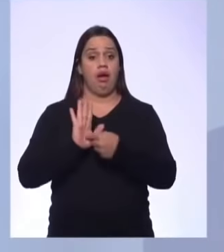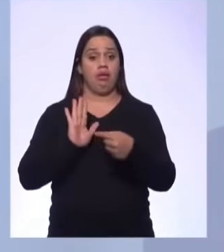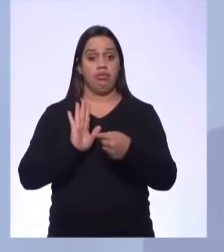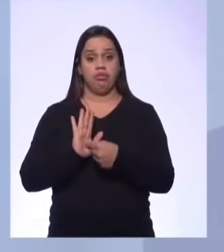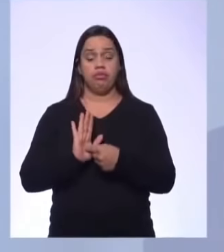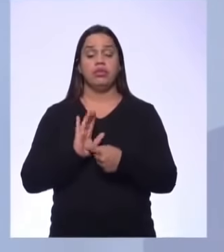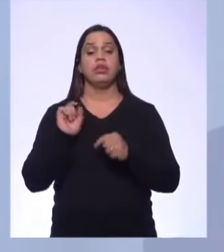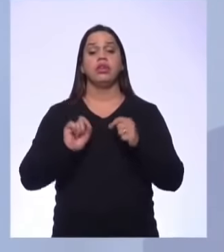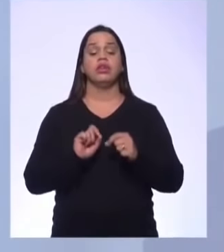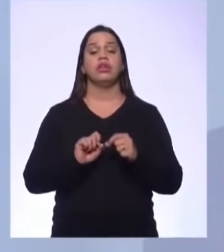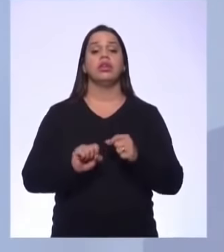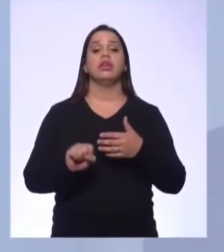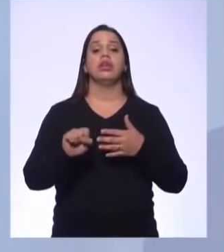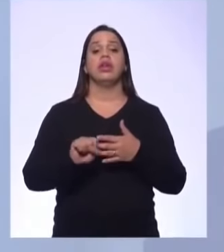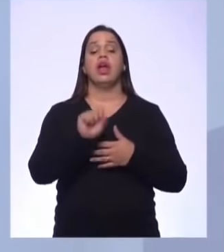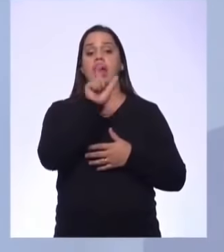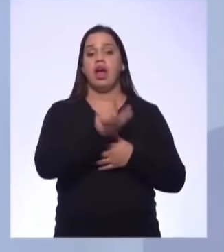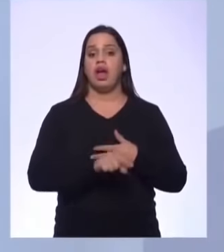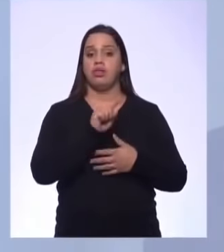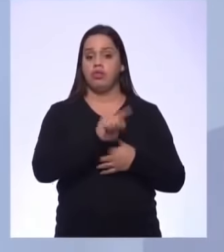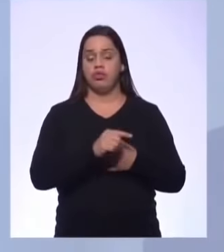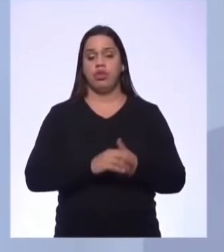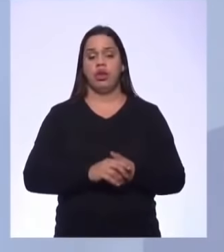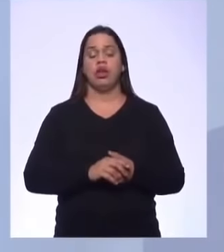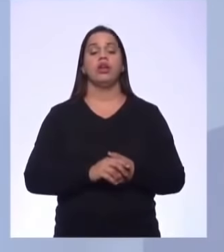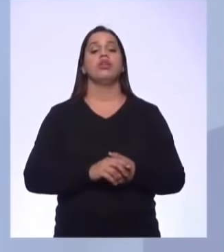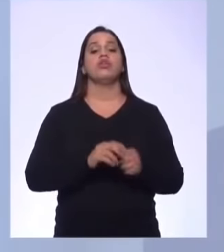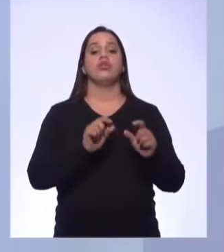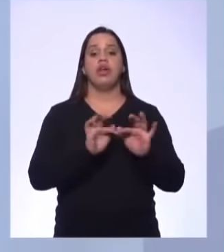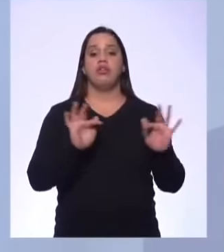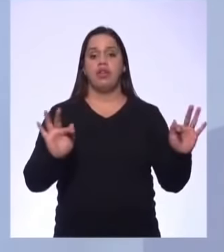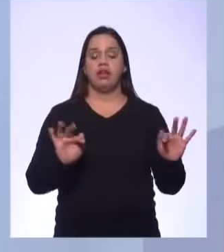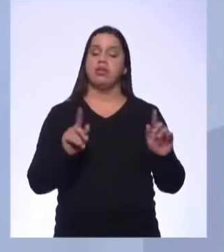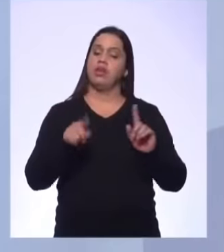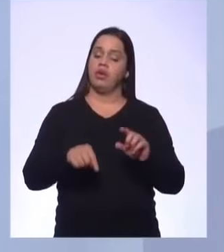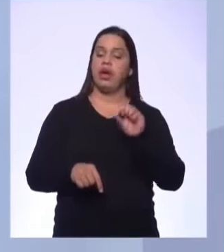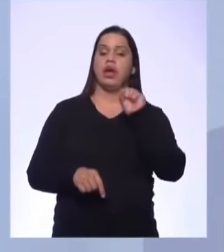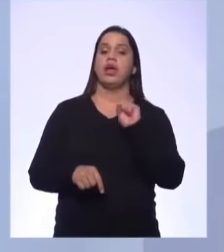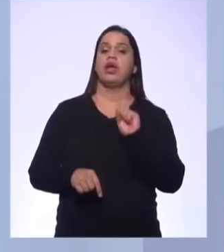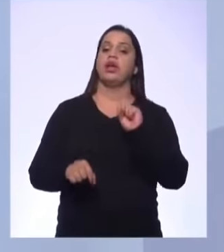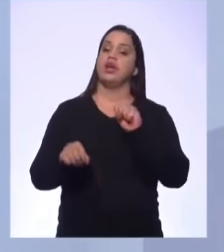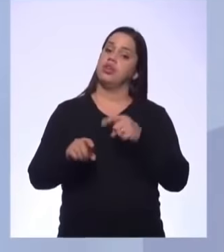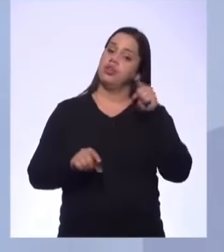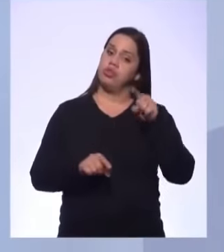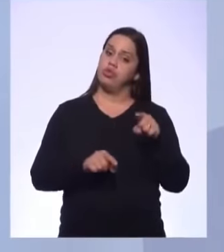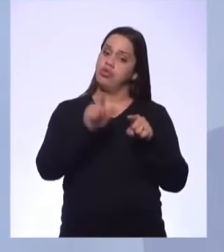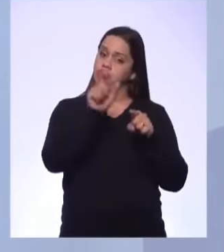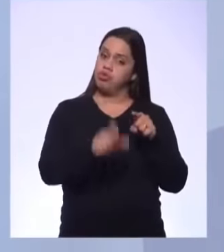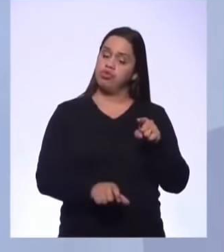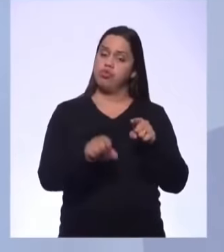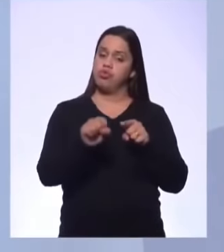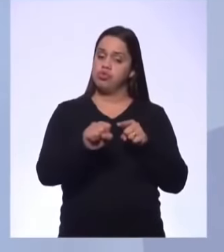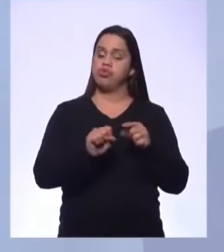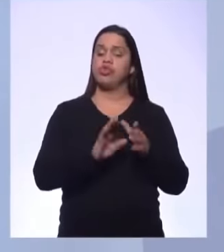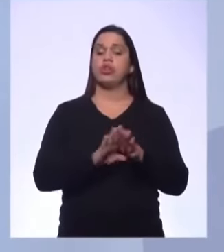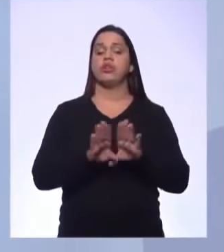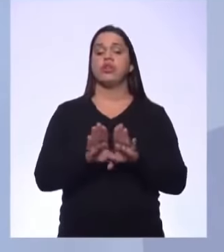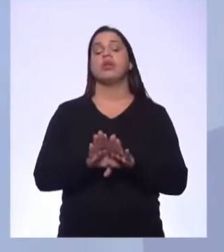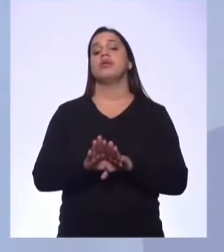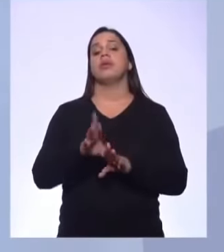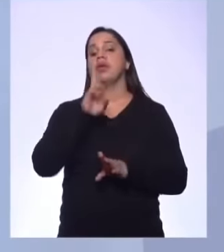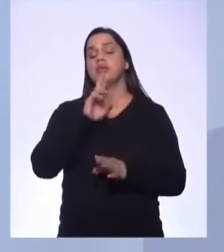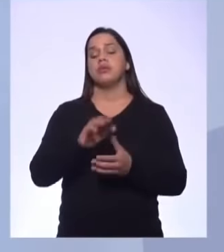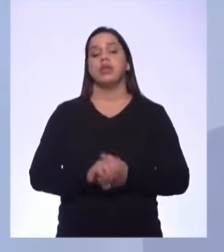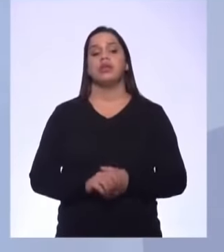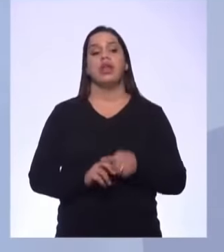oração. Sujeito da pergunta, sujeito da resposta. Verbo da pergunta, verbo da resposta. E aqui é a